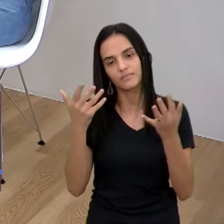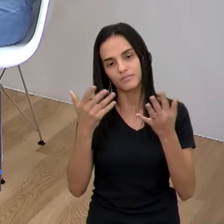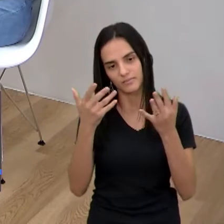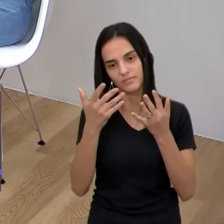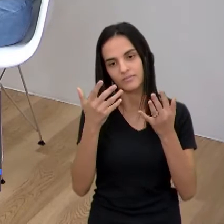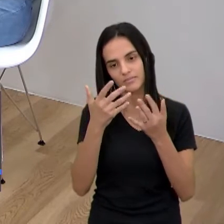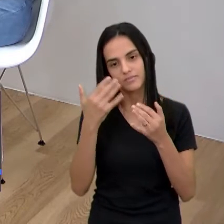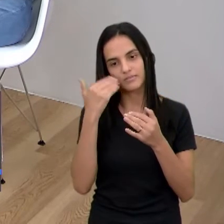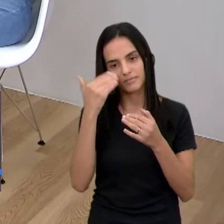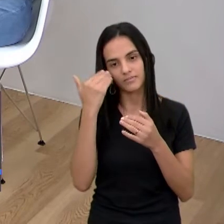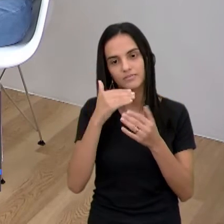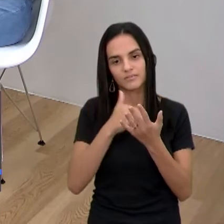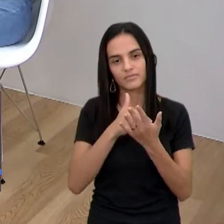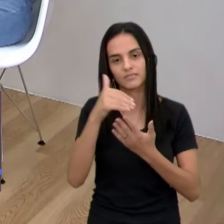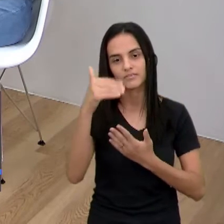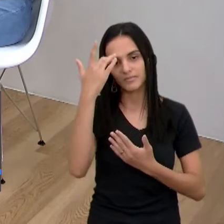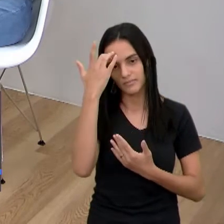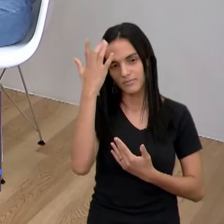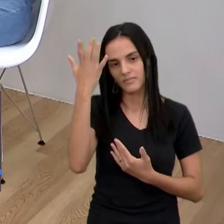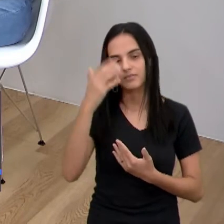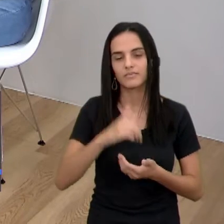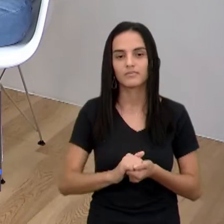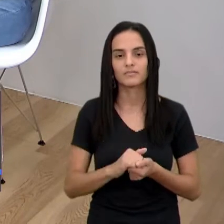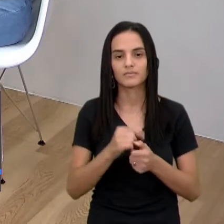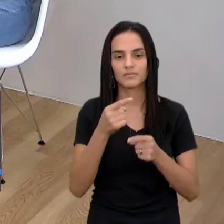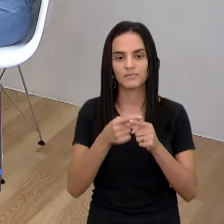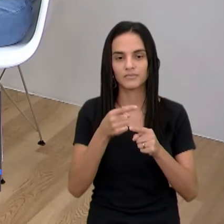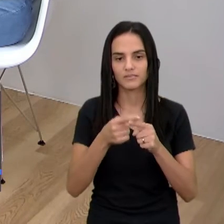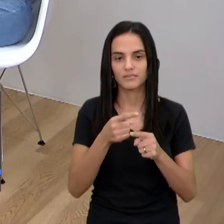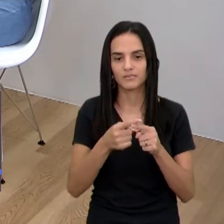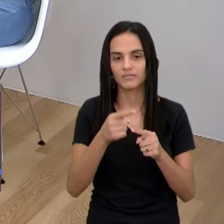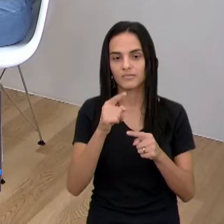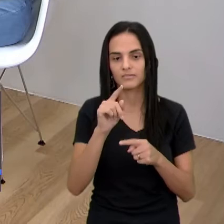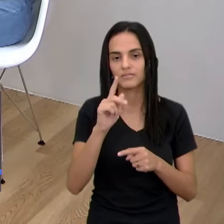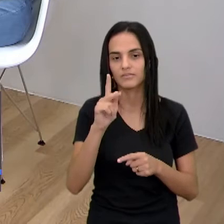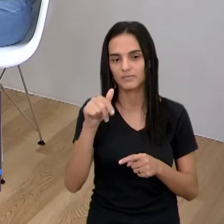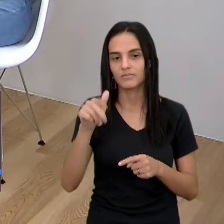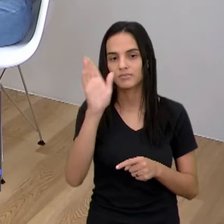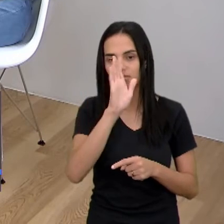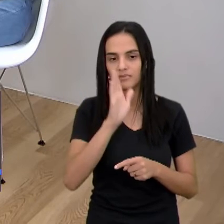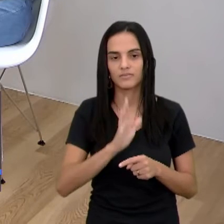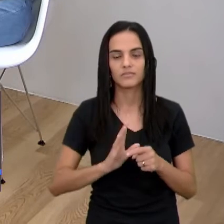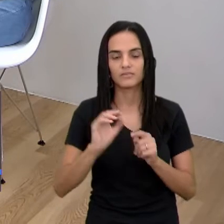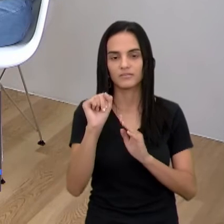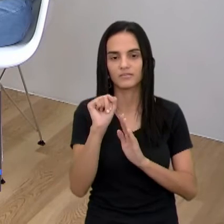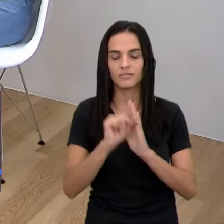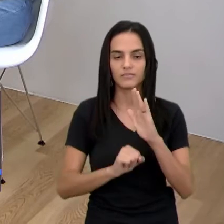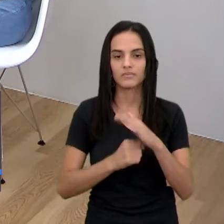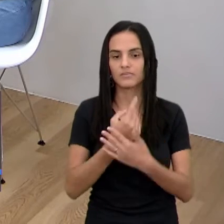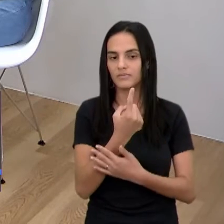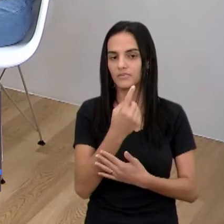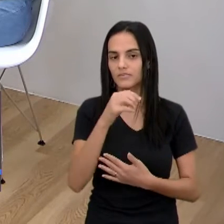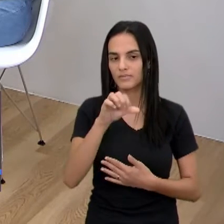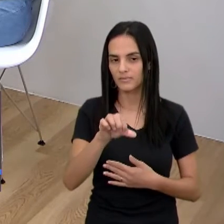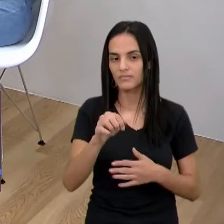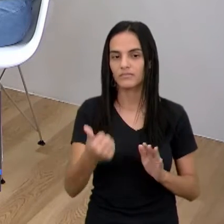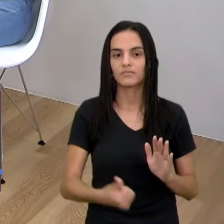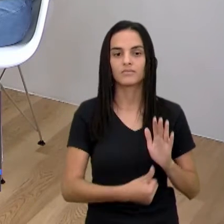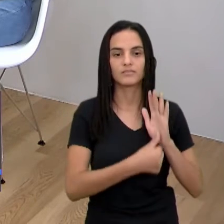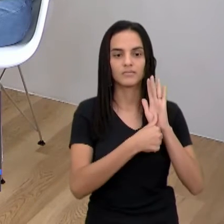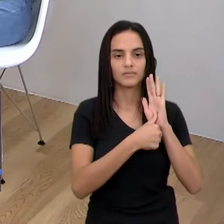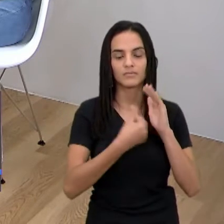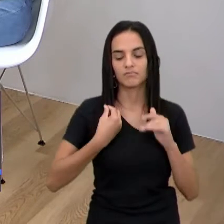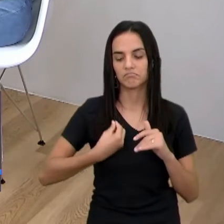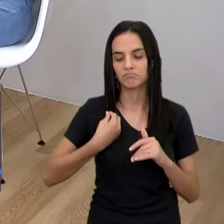ficar mais fácil. Começou a ficar e mais aí eu fácil. volto à pergunta, por que a elite brasileira do século XIX, documentalmente,